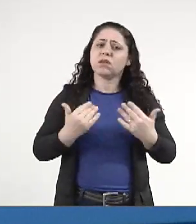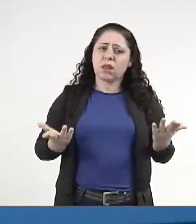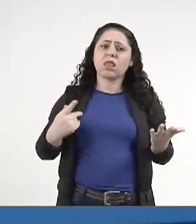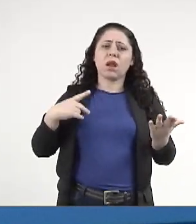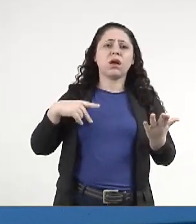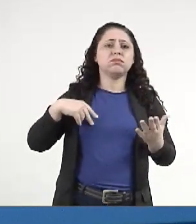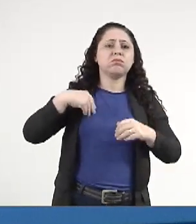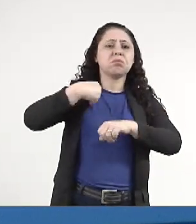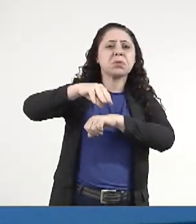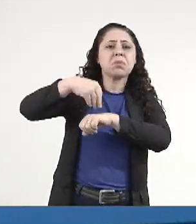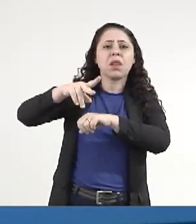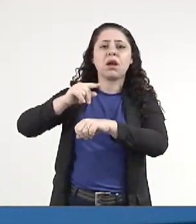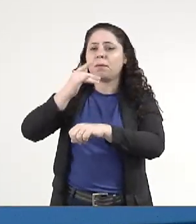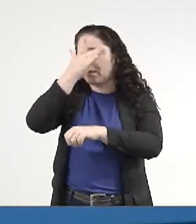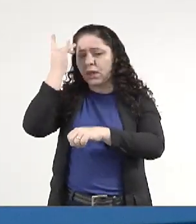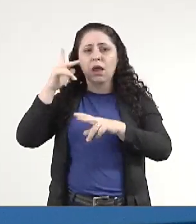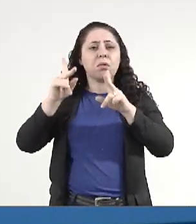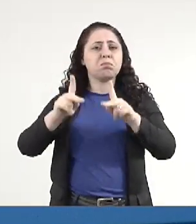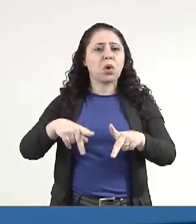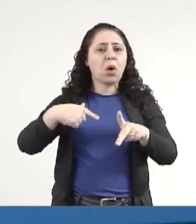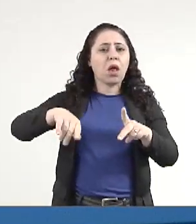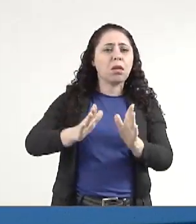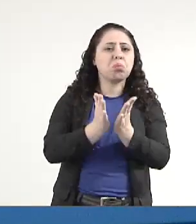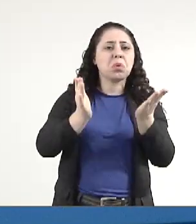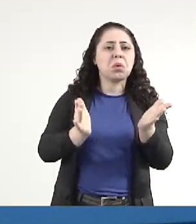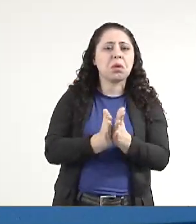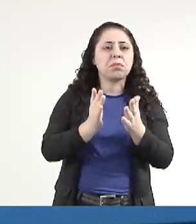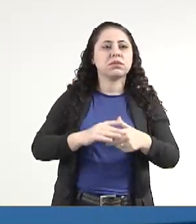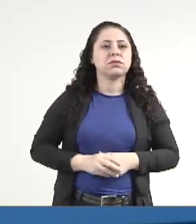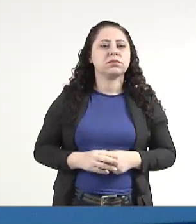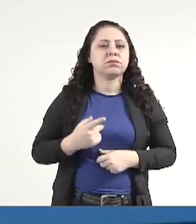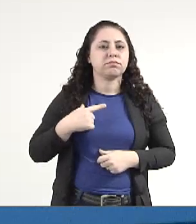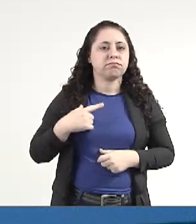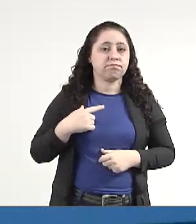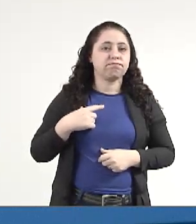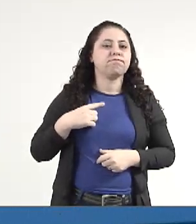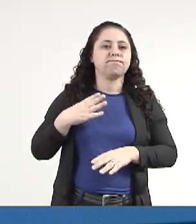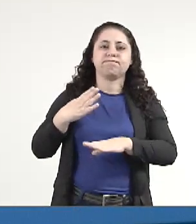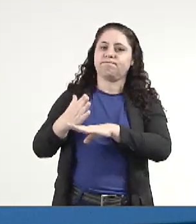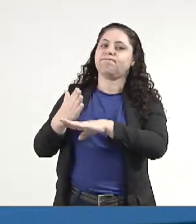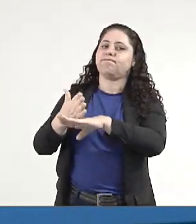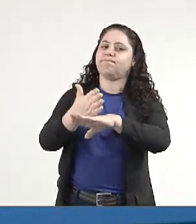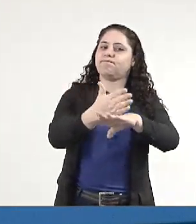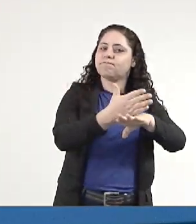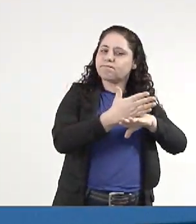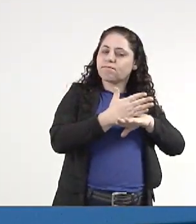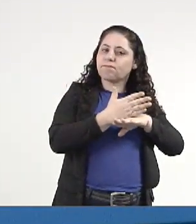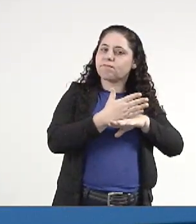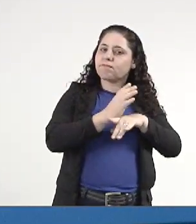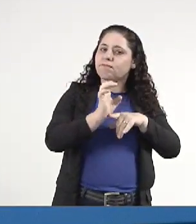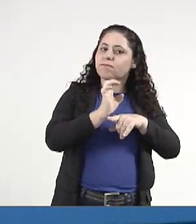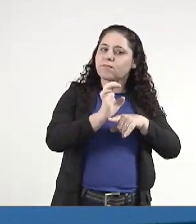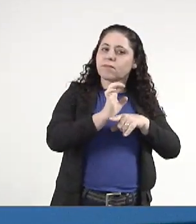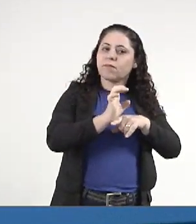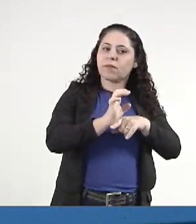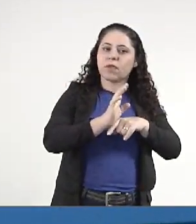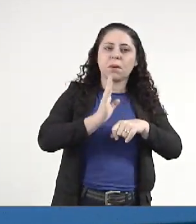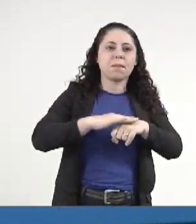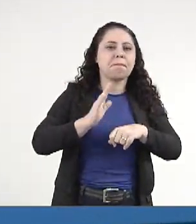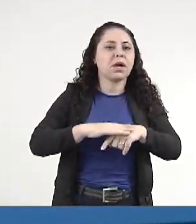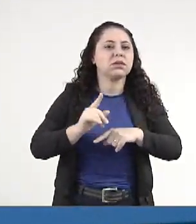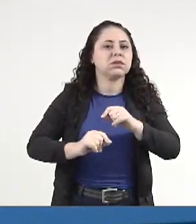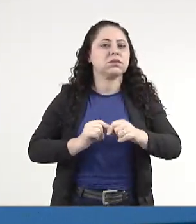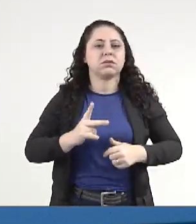deixa distribuir renda para o povo mais pobre. Eu andei esse estado inteirinho, por mais esdrúxula